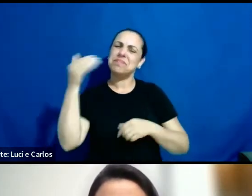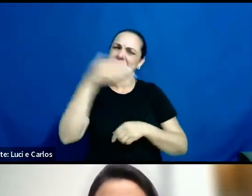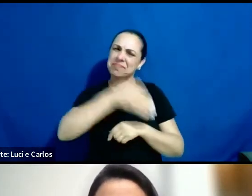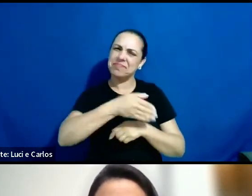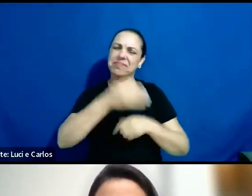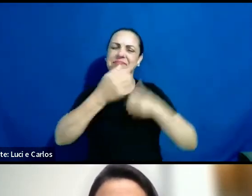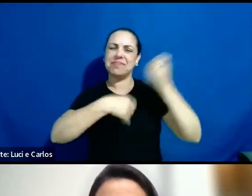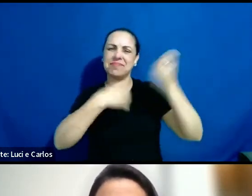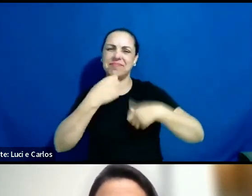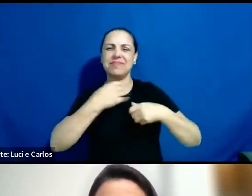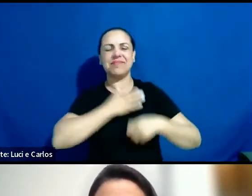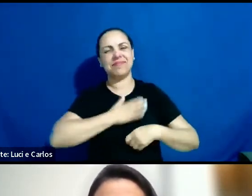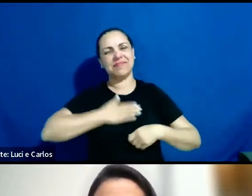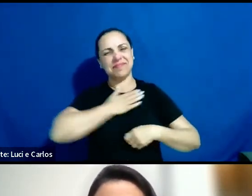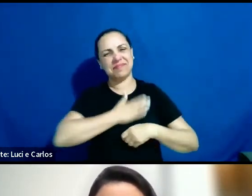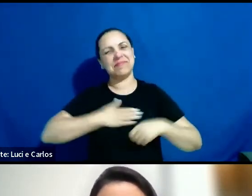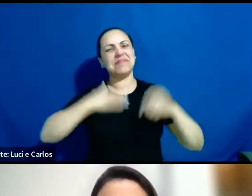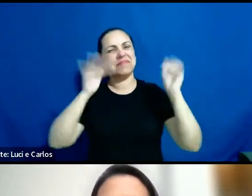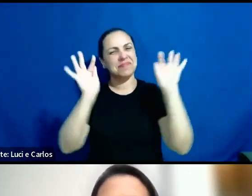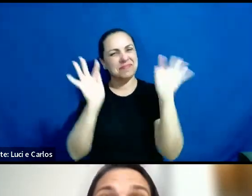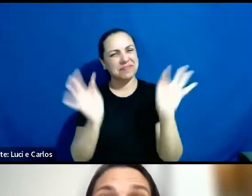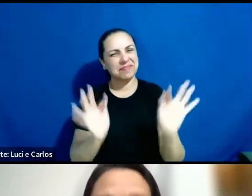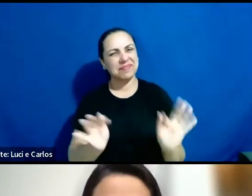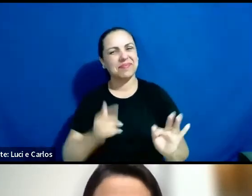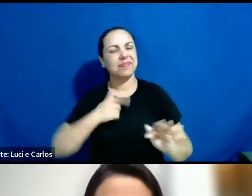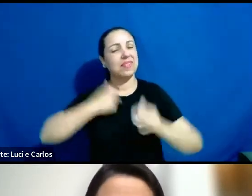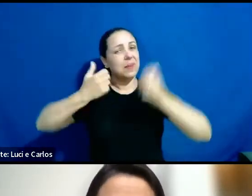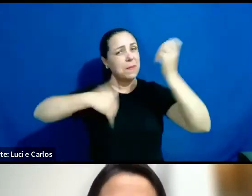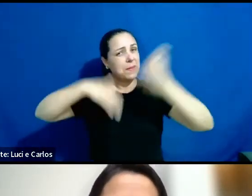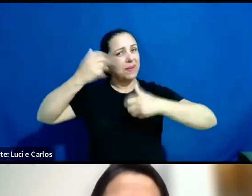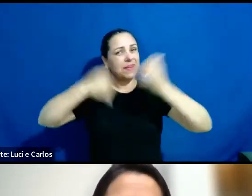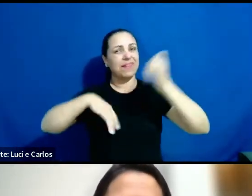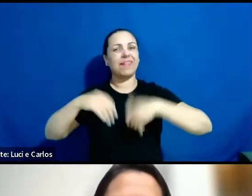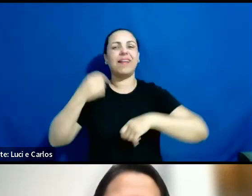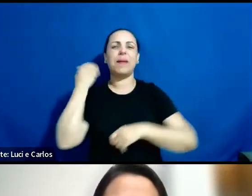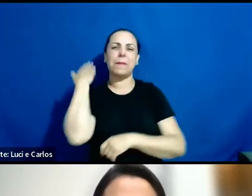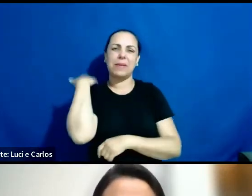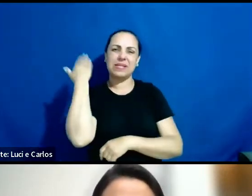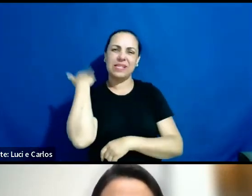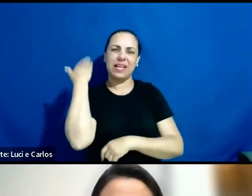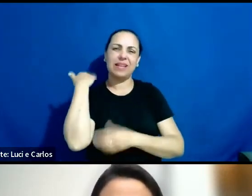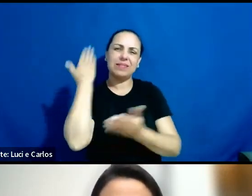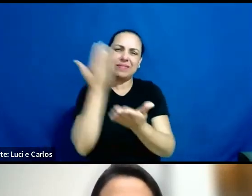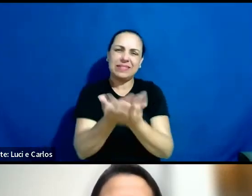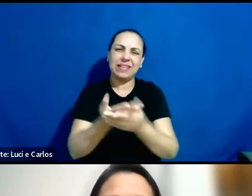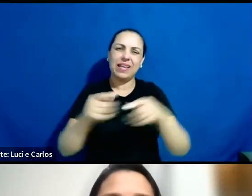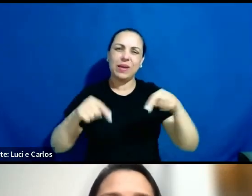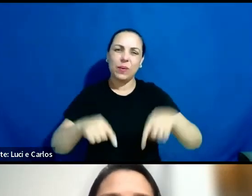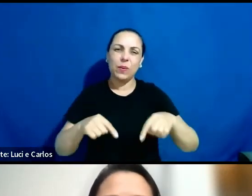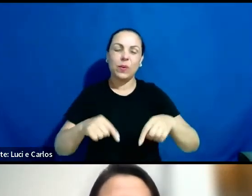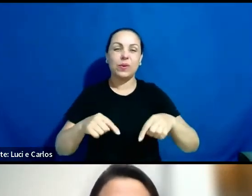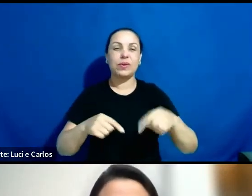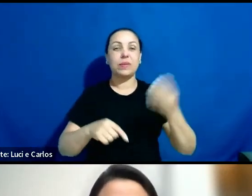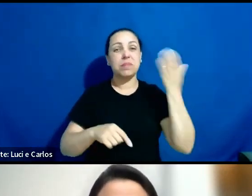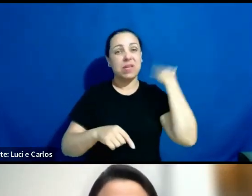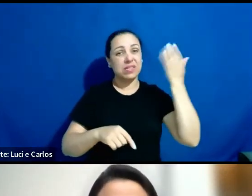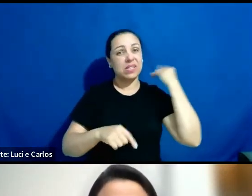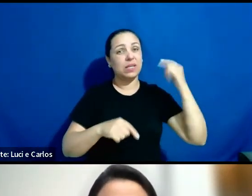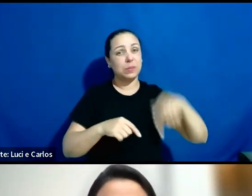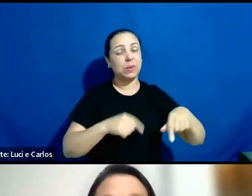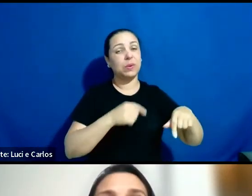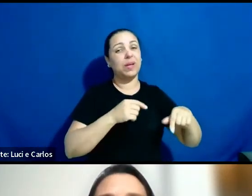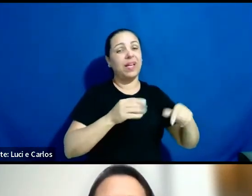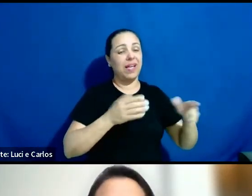que eu quero compartilhar, né, todos os benefícios que eu tive quando eu troquei a água do meu